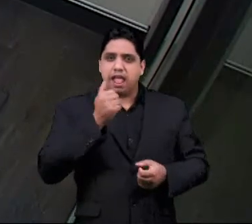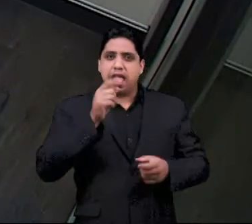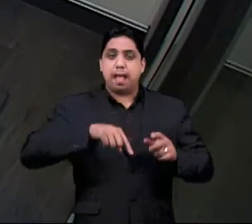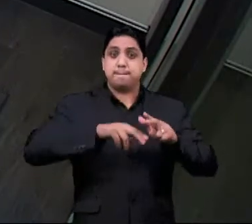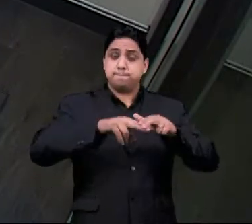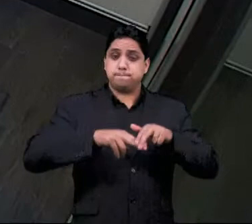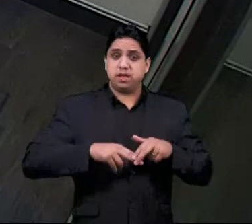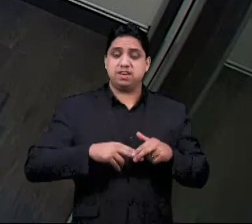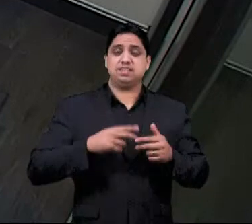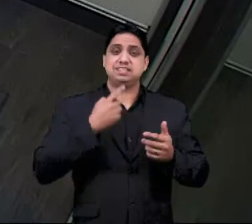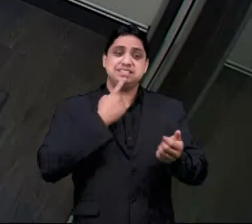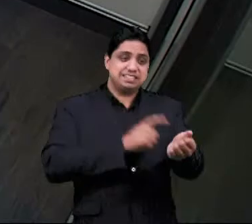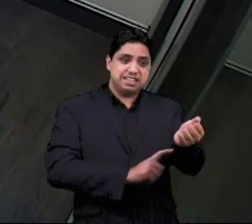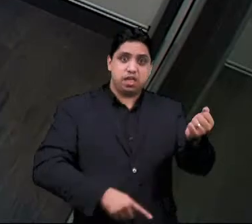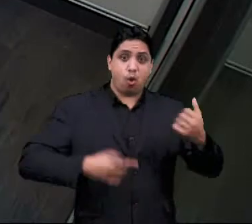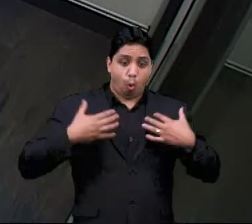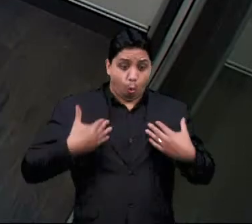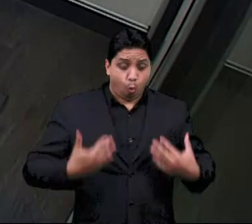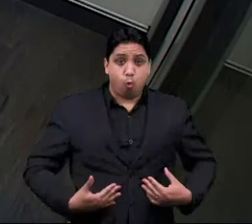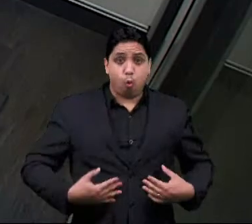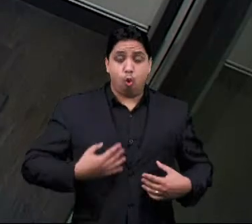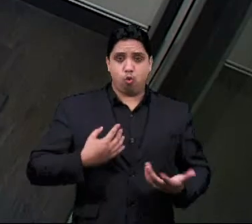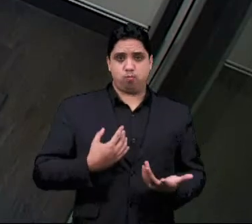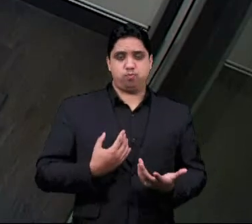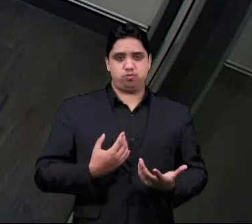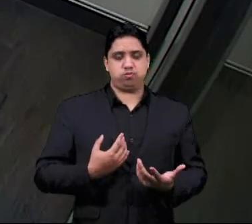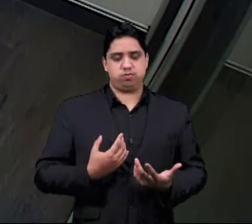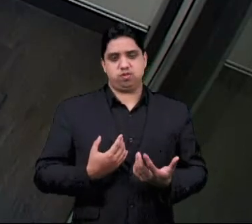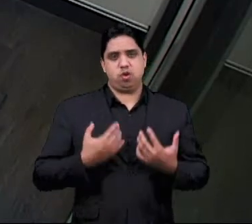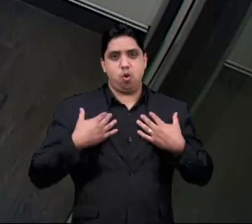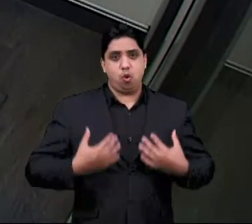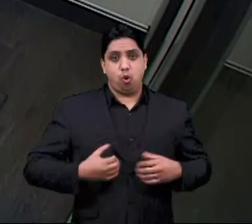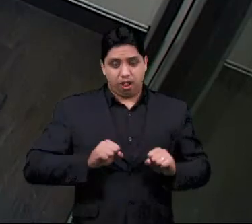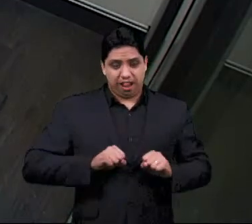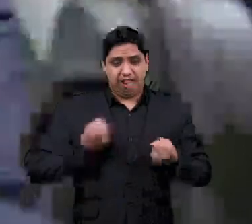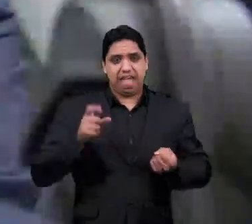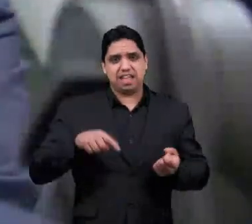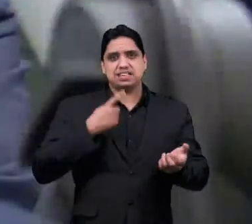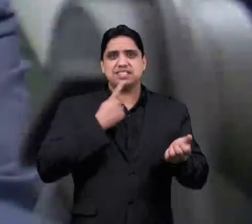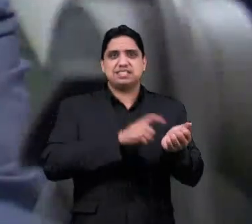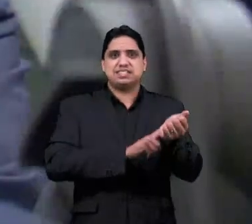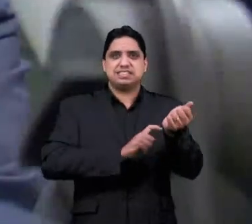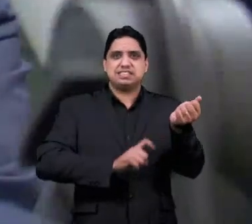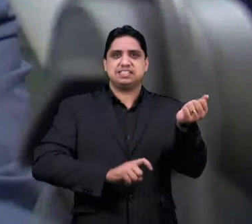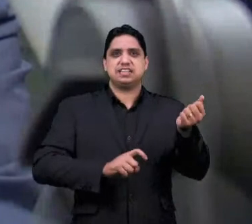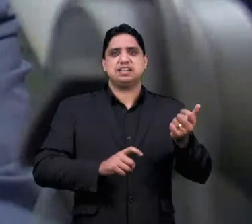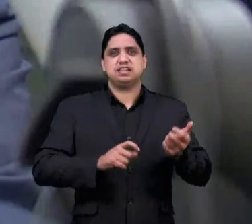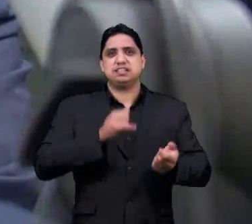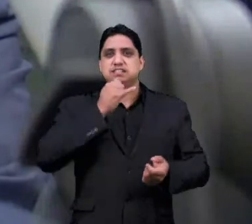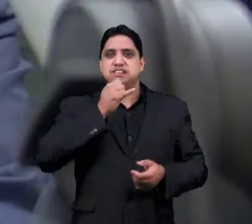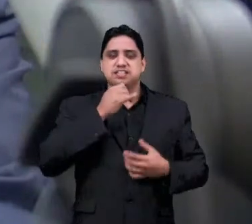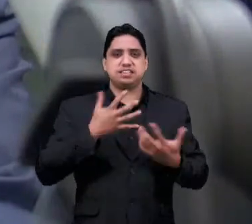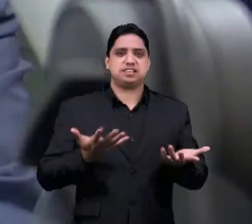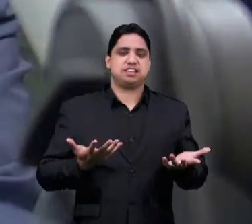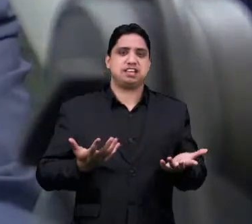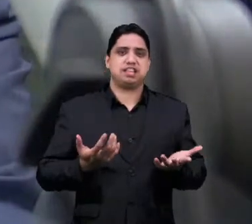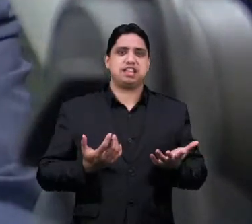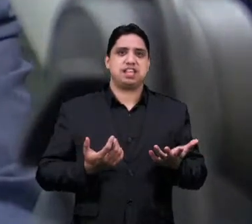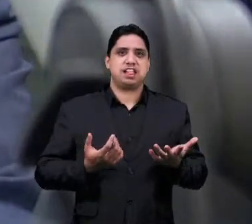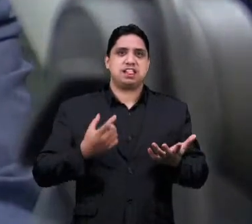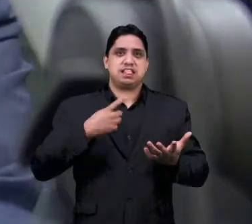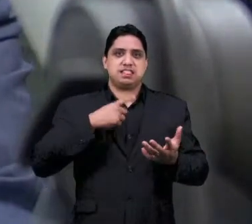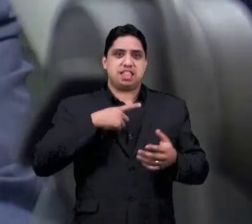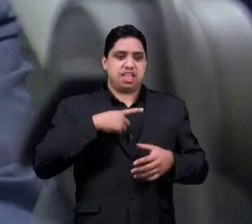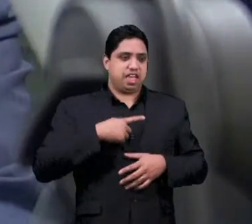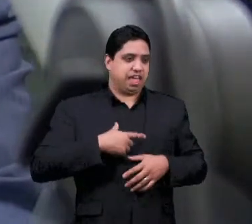interação, essa interação hormonal é via sangue, né? Por exemplo, você tem uma glândula, por exemplo, a hipófise estimula